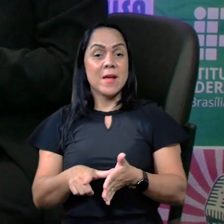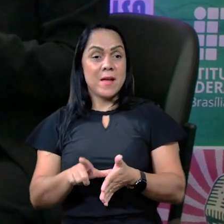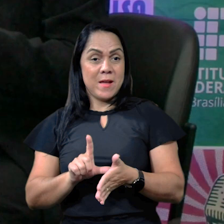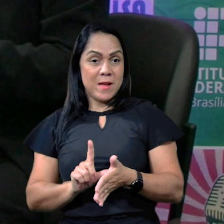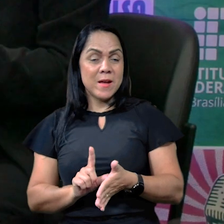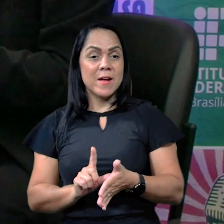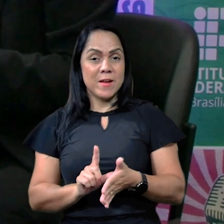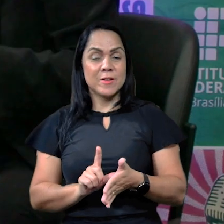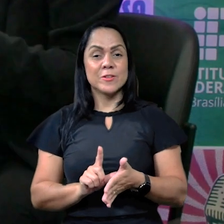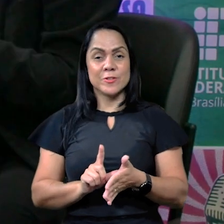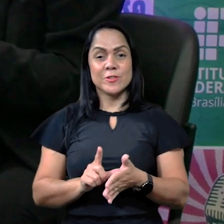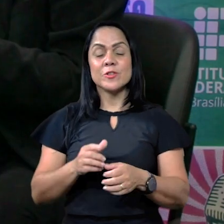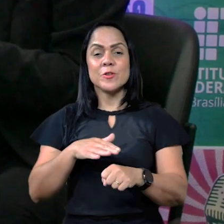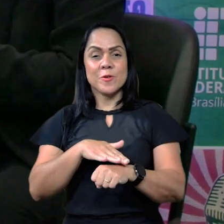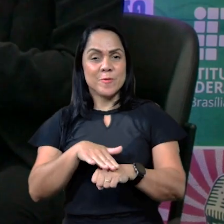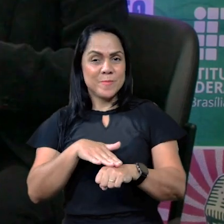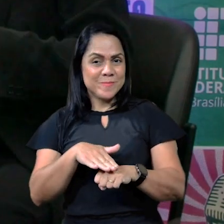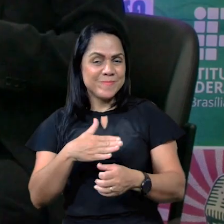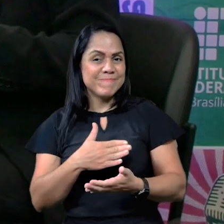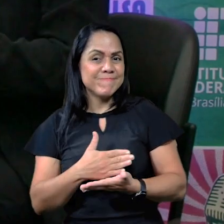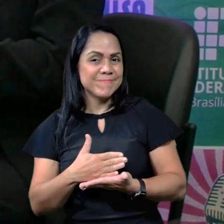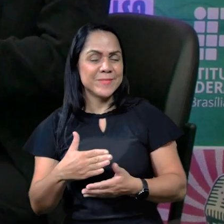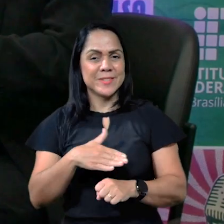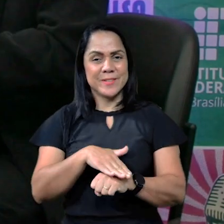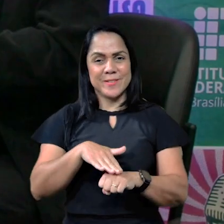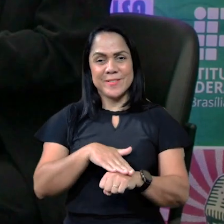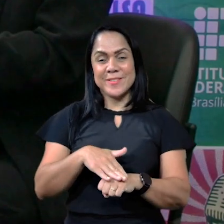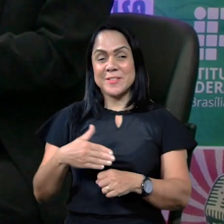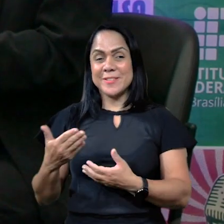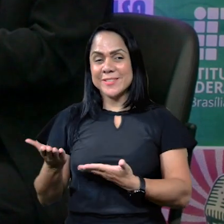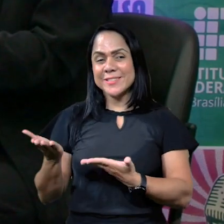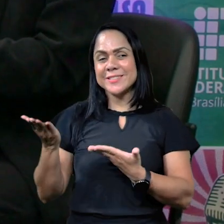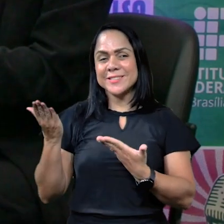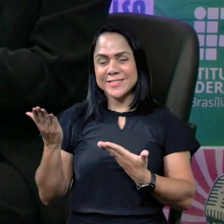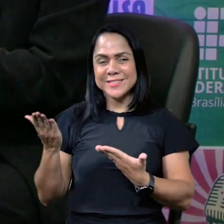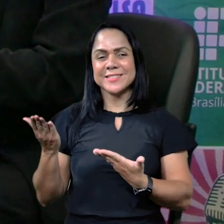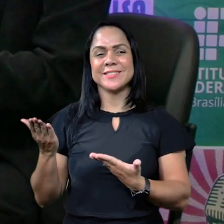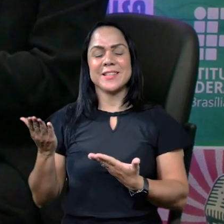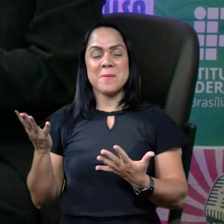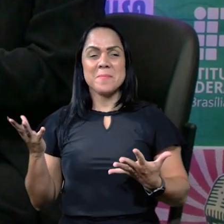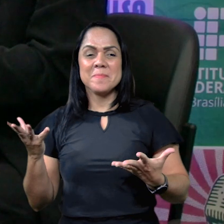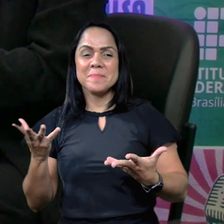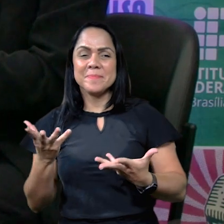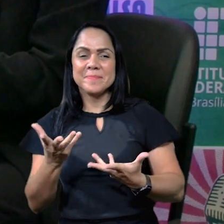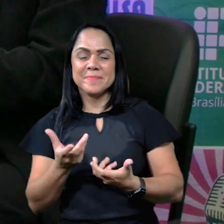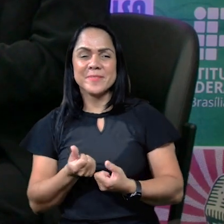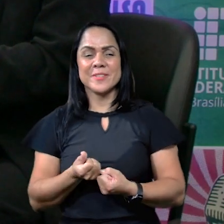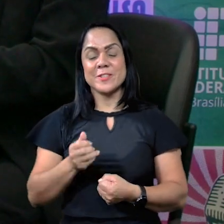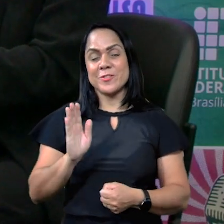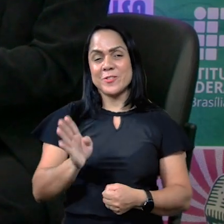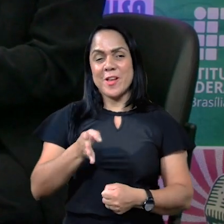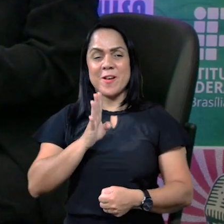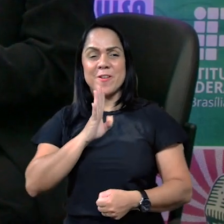gente começar a nossa conversa, né, com essa ilustre presença que todos já